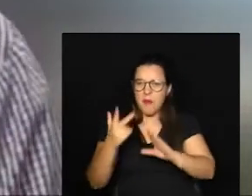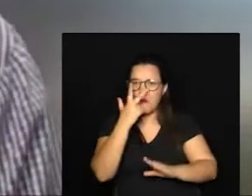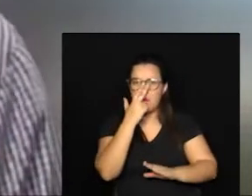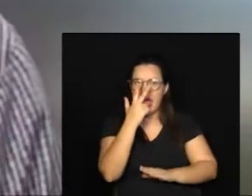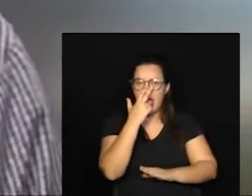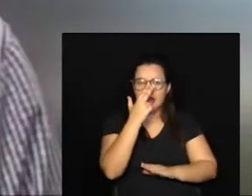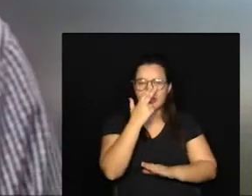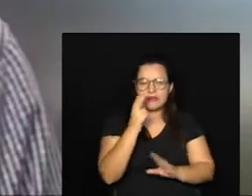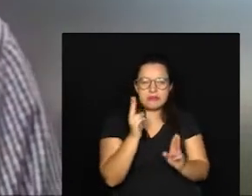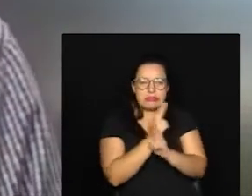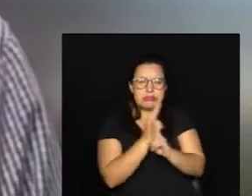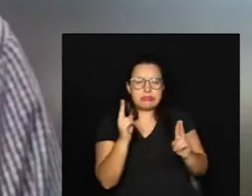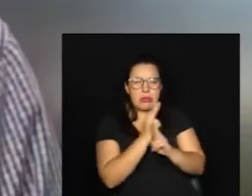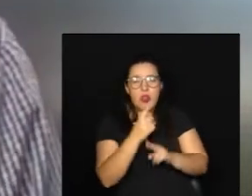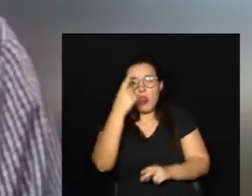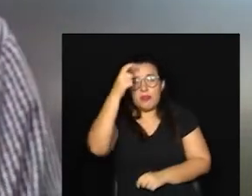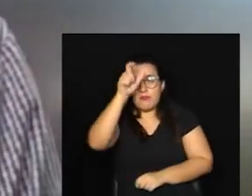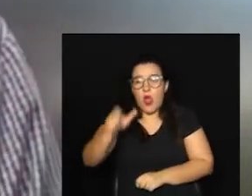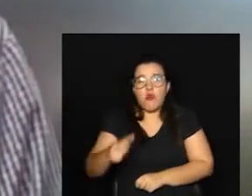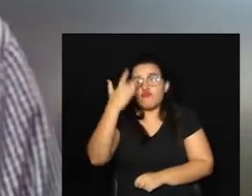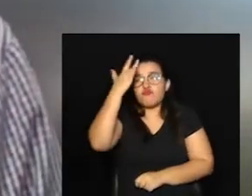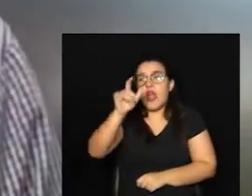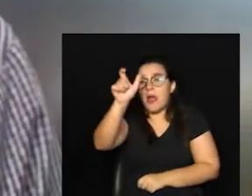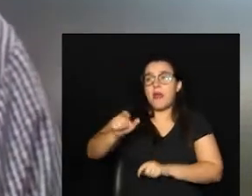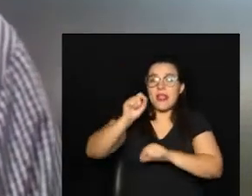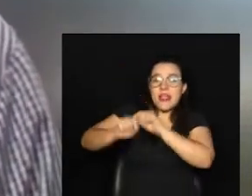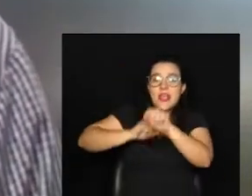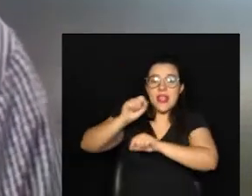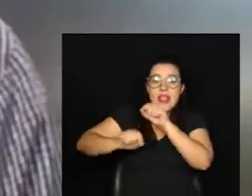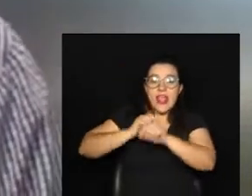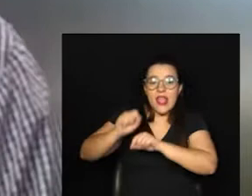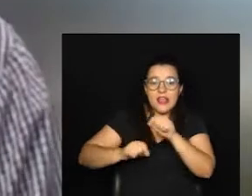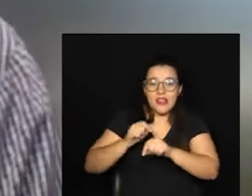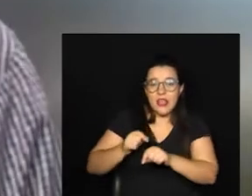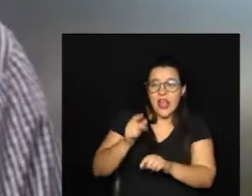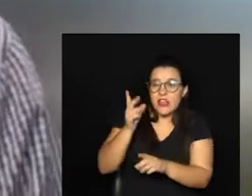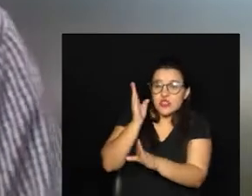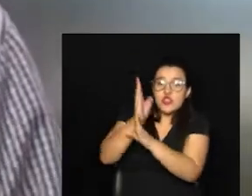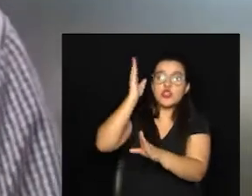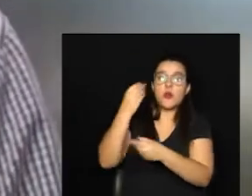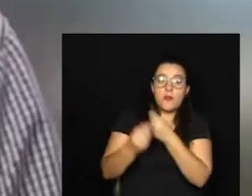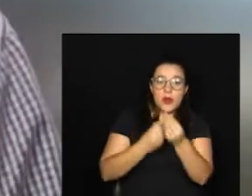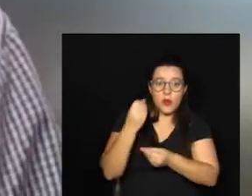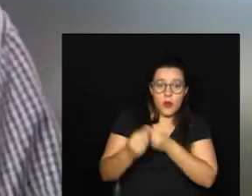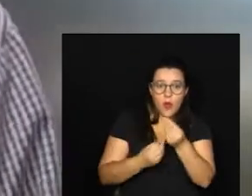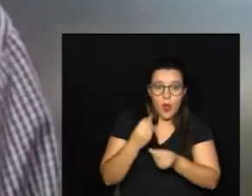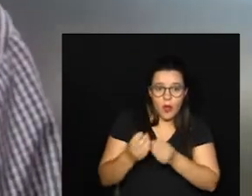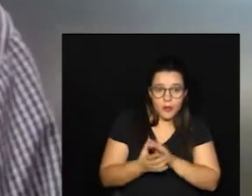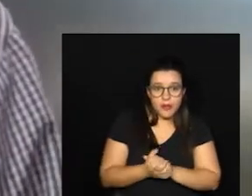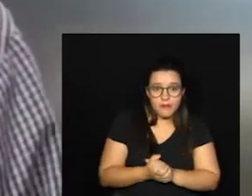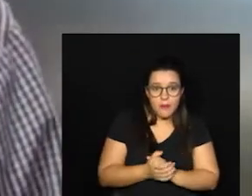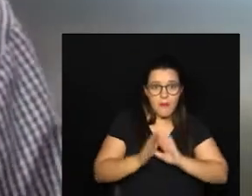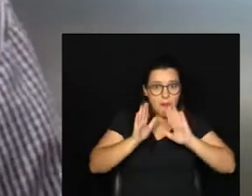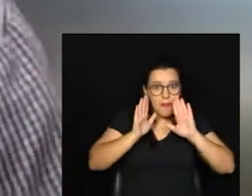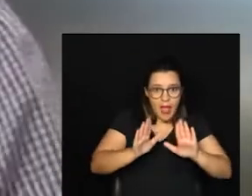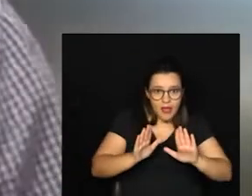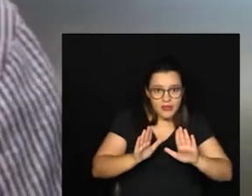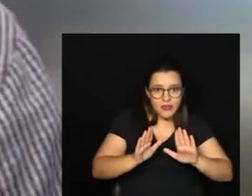protegido por uma blindagem artificial e automaticamente não seria possível identificá-lo. Isso é evidente, já não